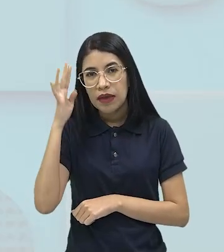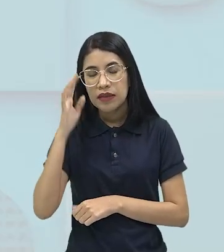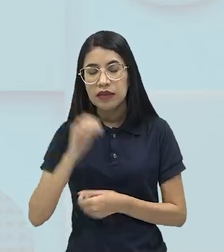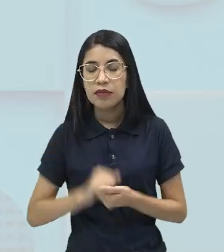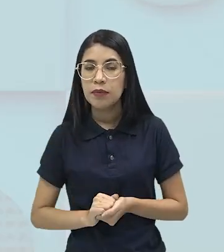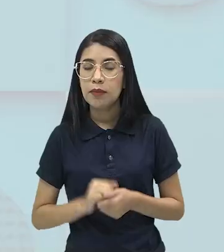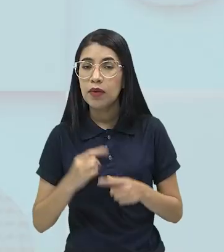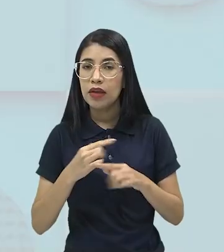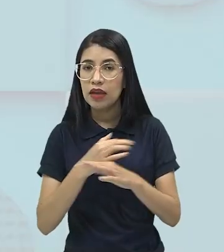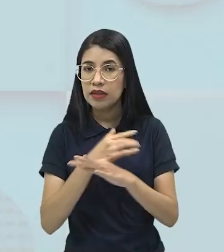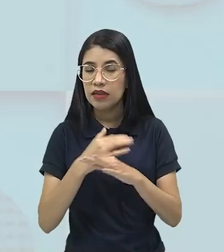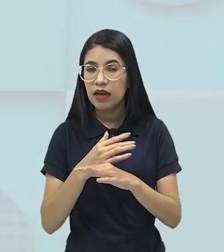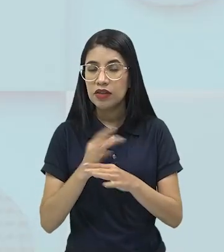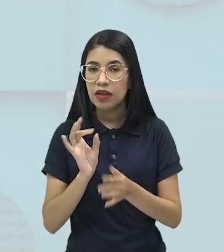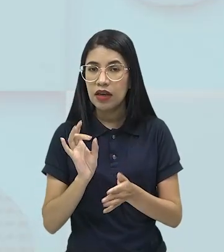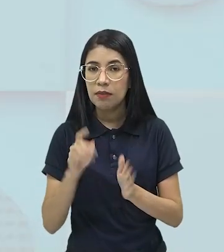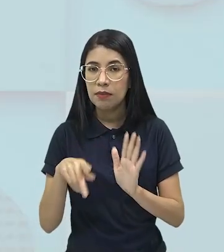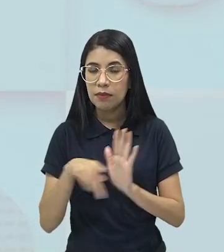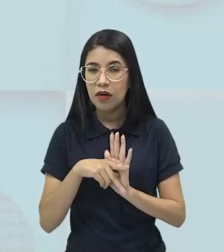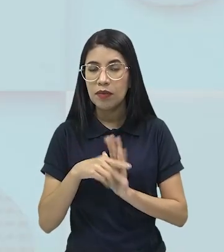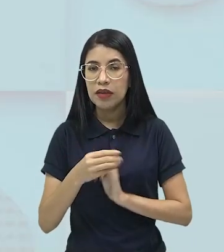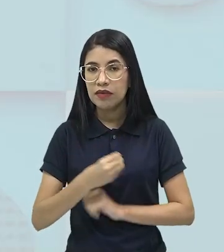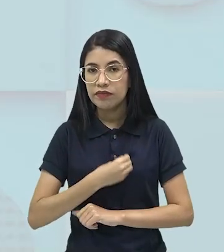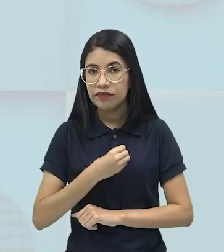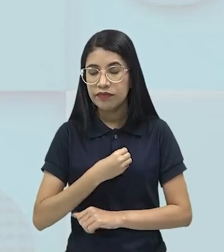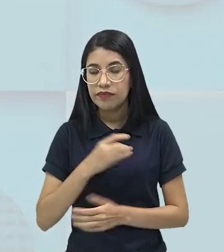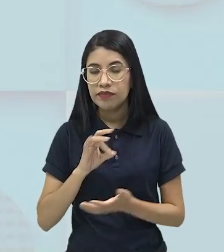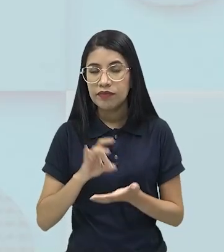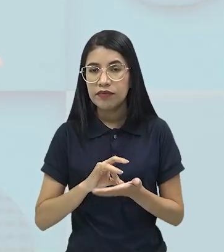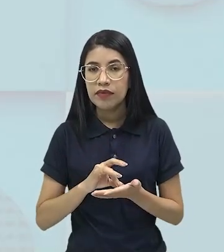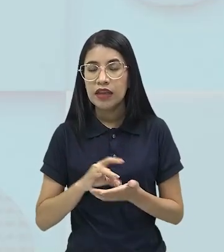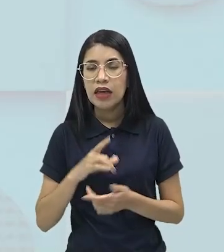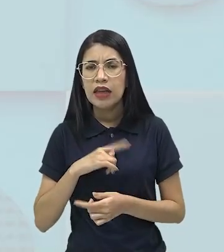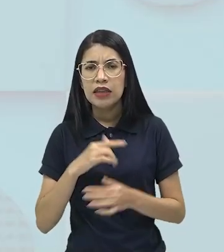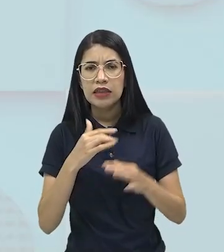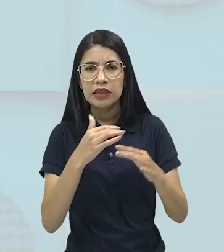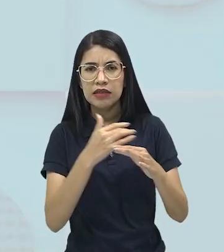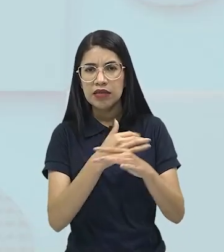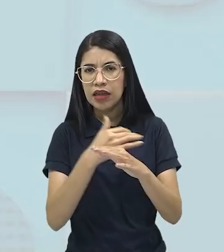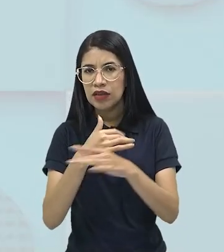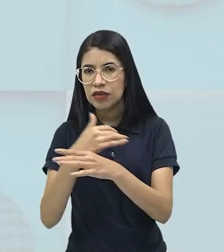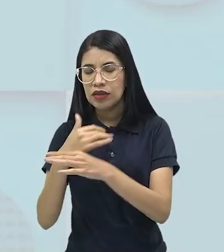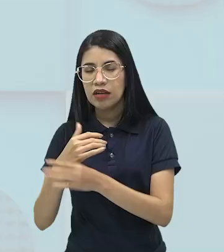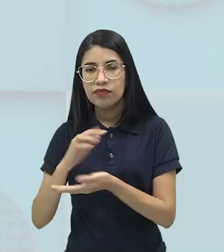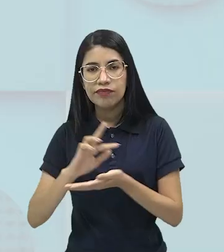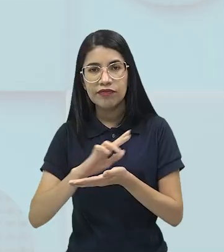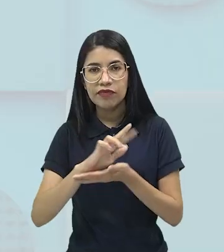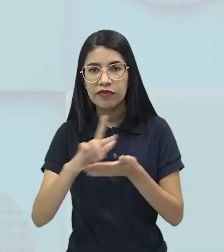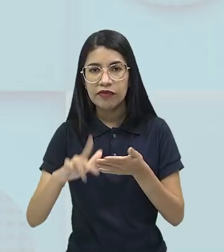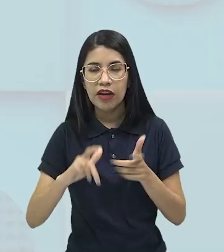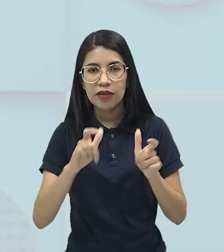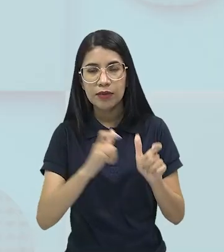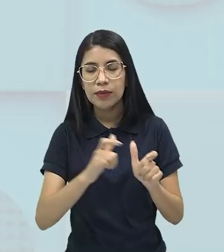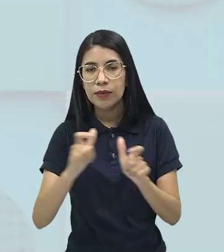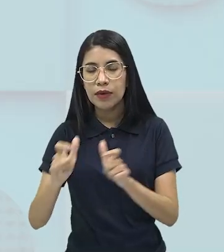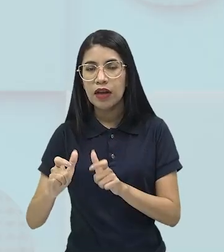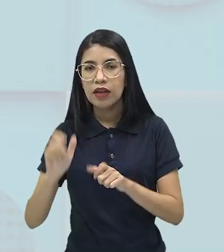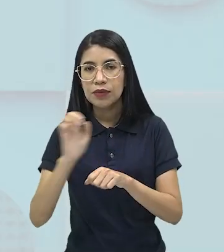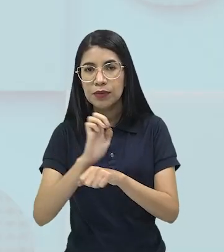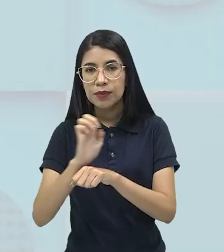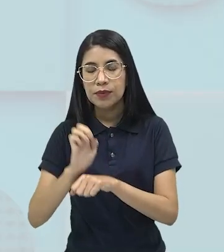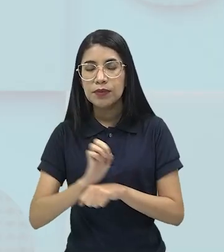realidade? Sim, ela é um elemento da realidade. Existem cidades em vários estados. Então,